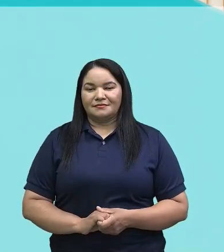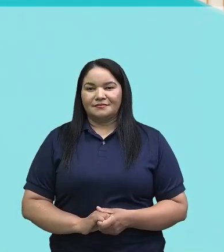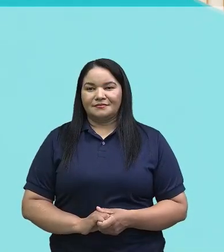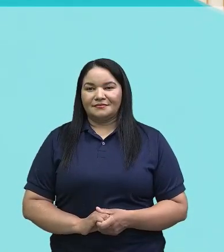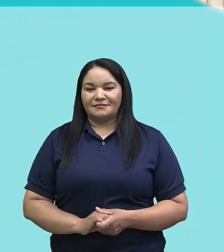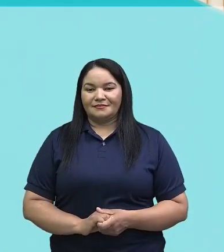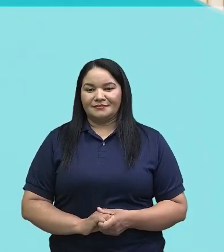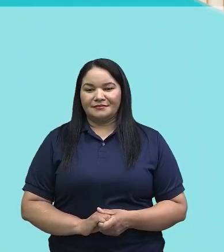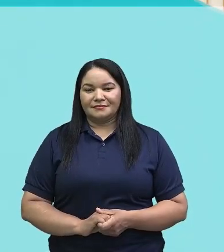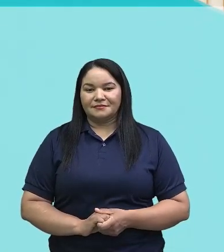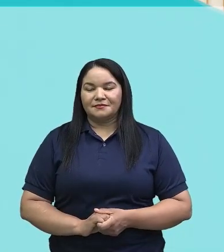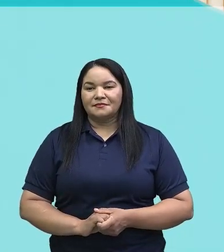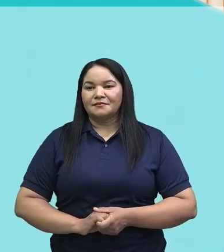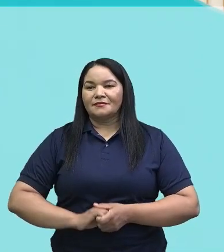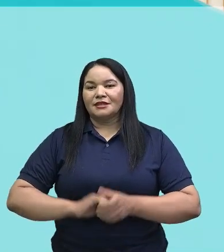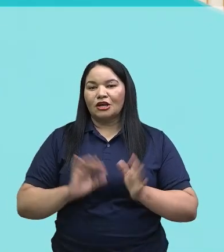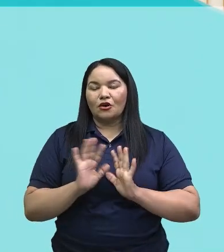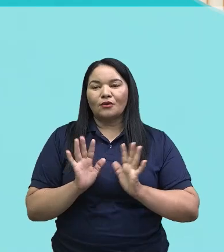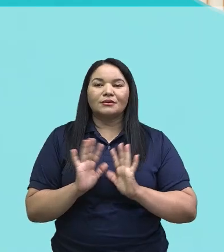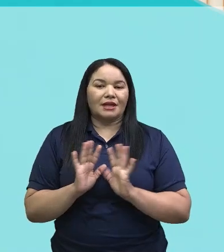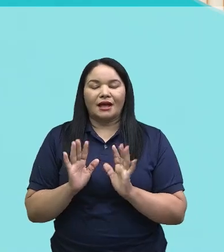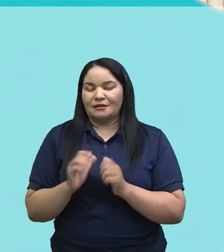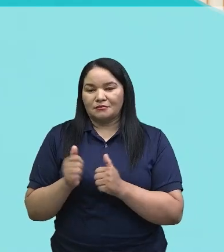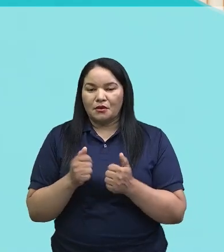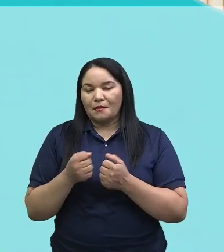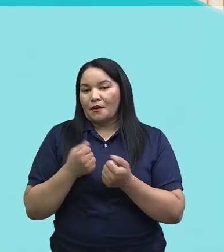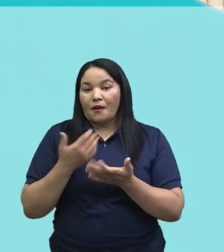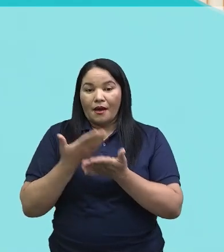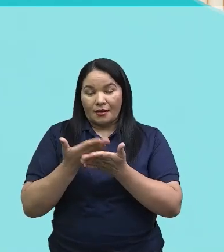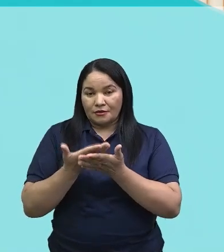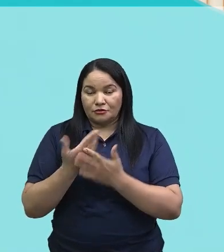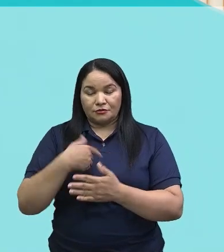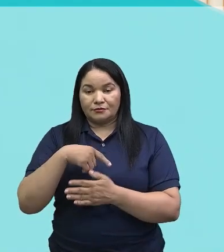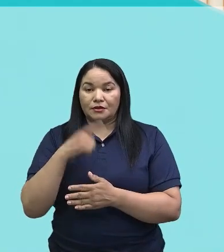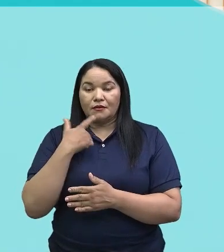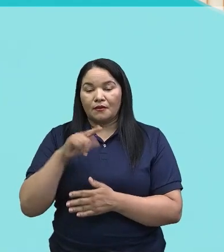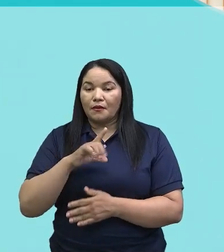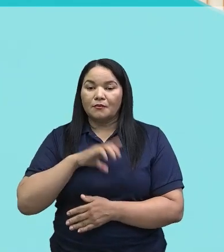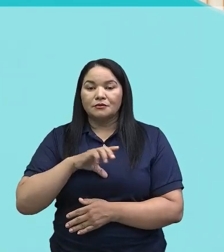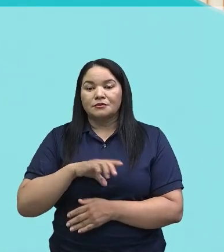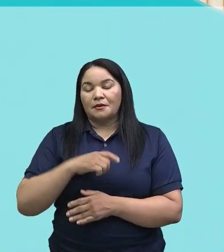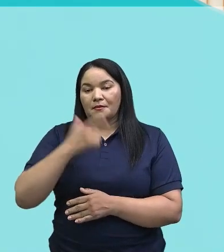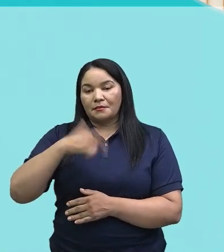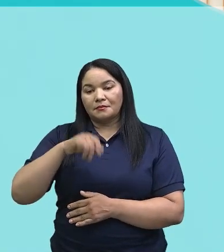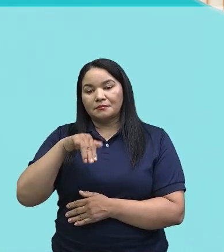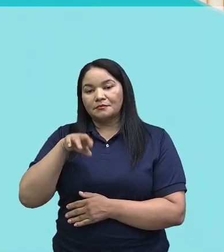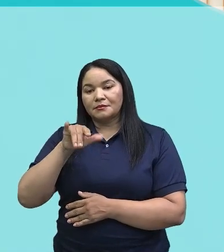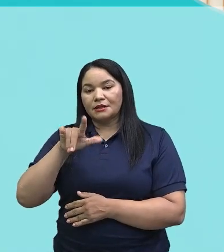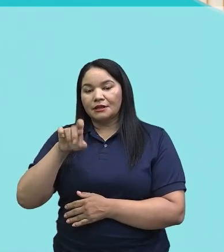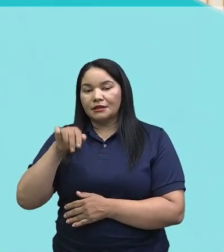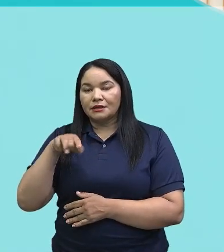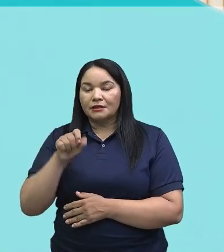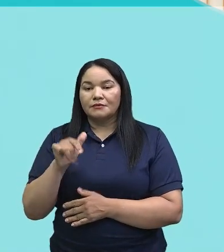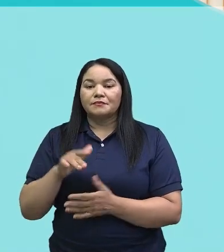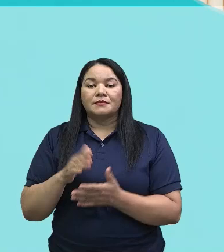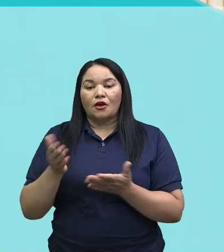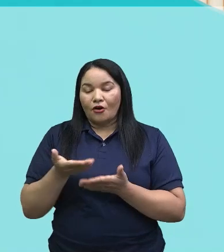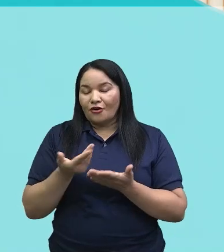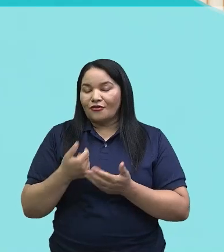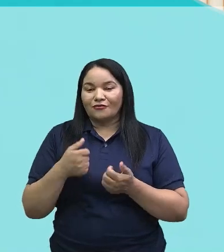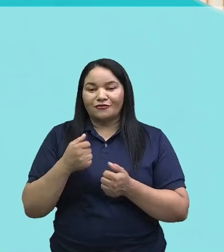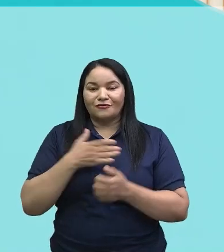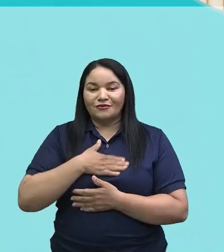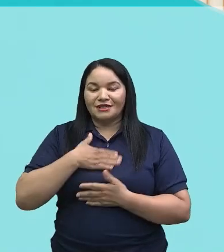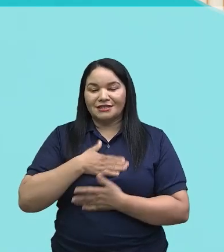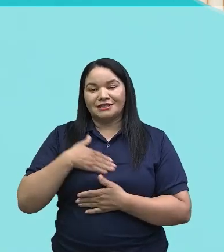Olá, alunos! Sejam bem-vindos a mais uma aula de língua portuguesa. Eu sou Milena Maranhos, professora de língua portuguesa, e é um prazer